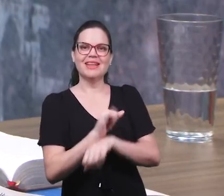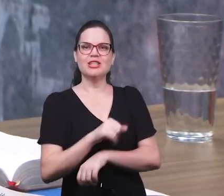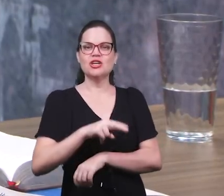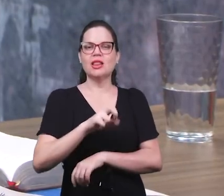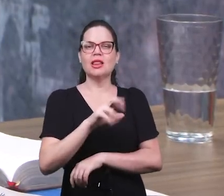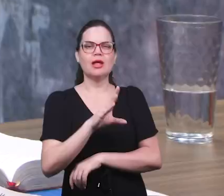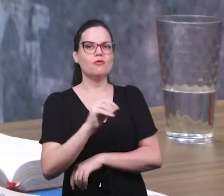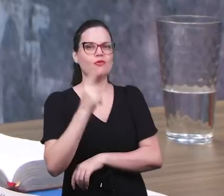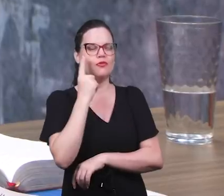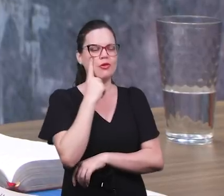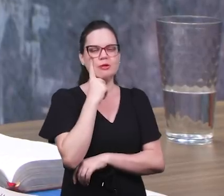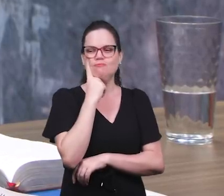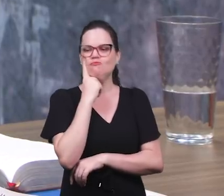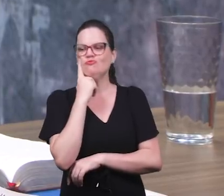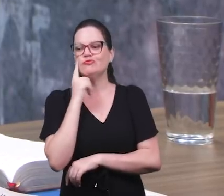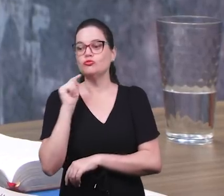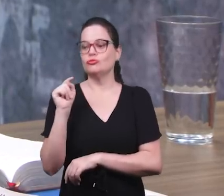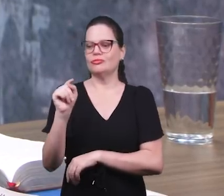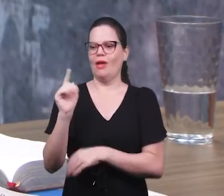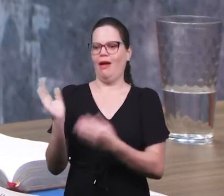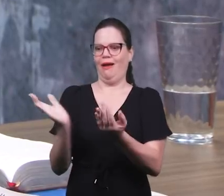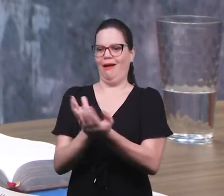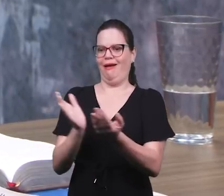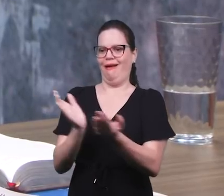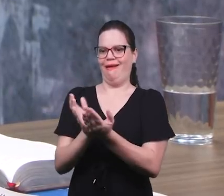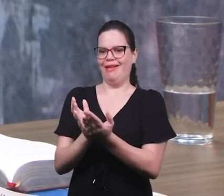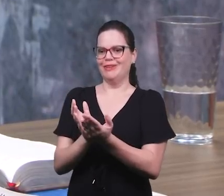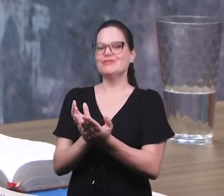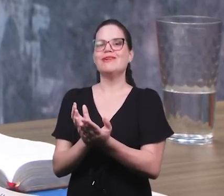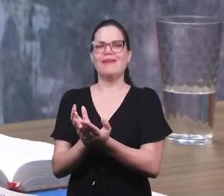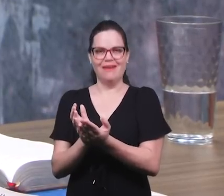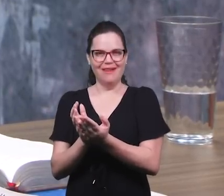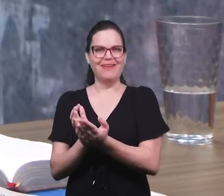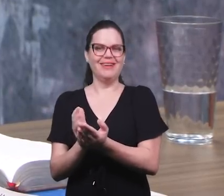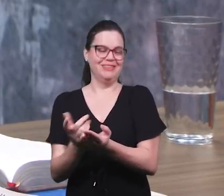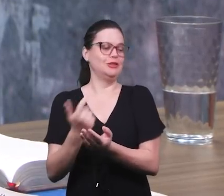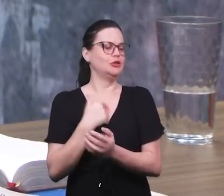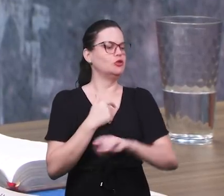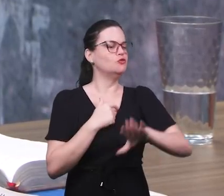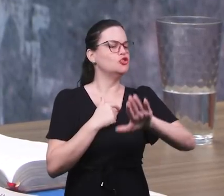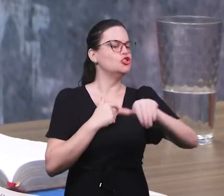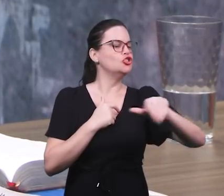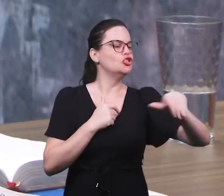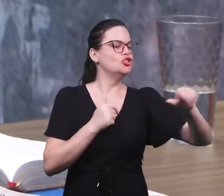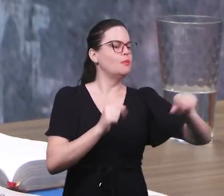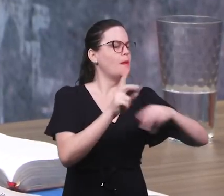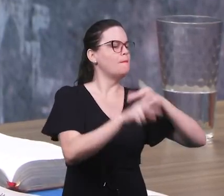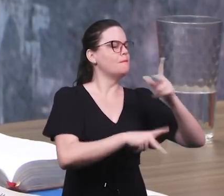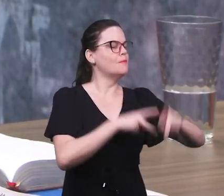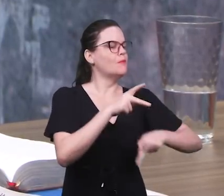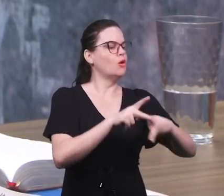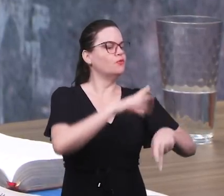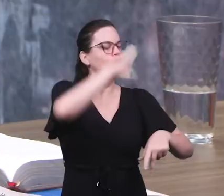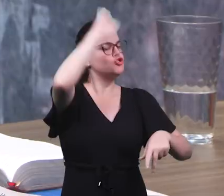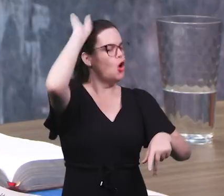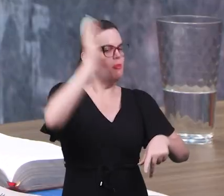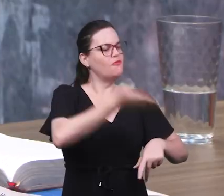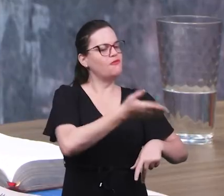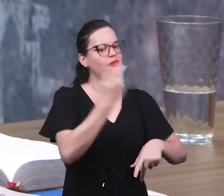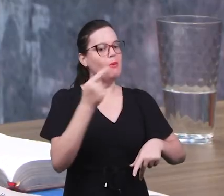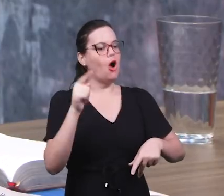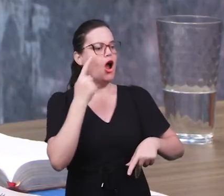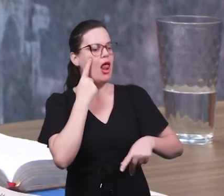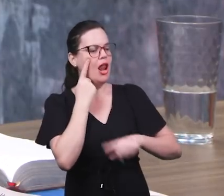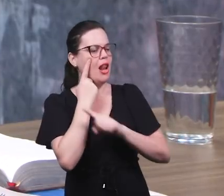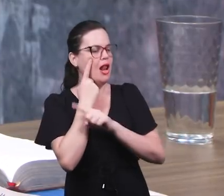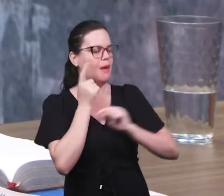torno dele, para gerar essa causa, né, do inimigo a ser combatido, o inimigo a ser enfrentado. Agora, uma coisa